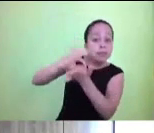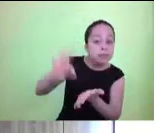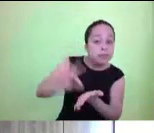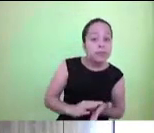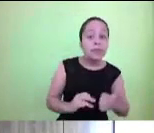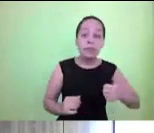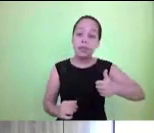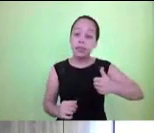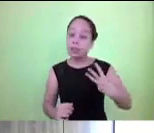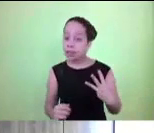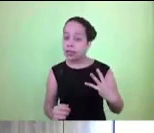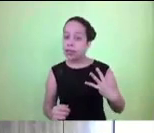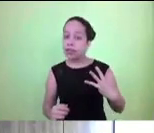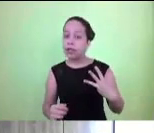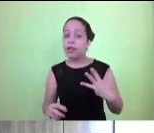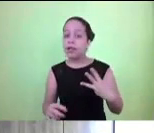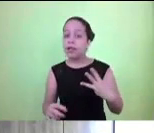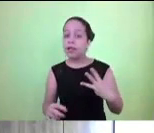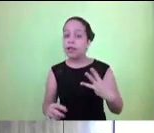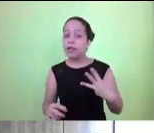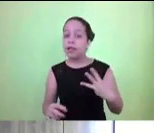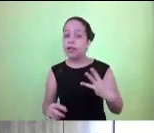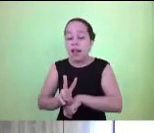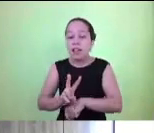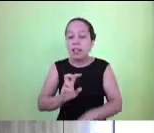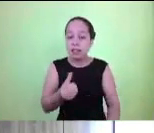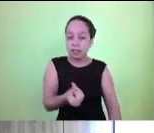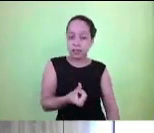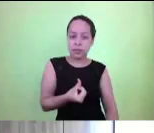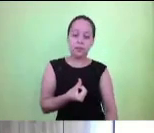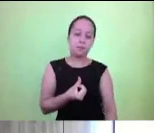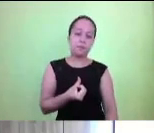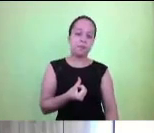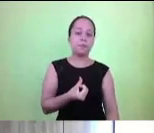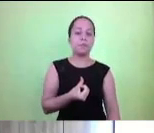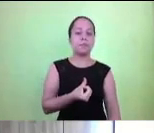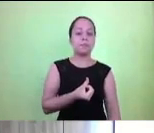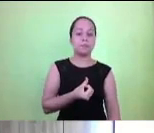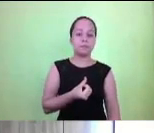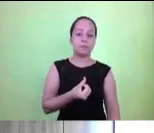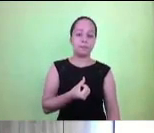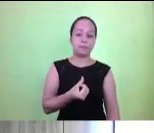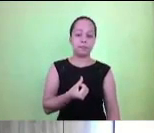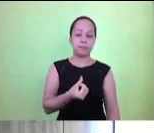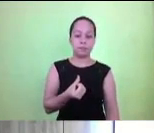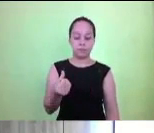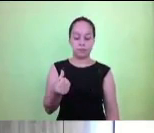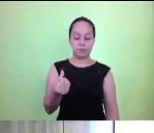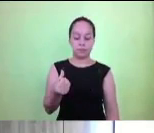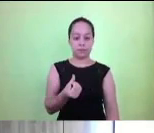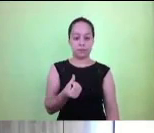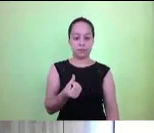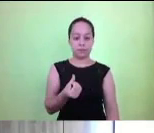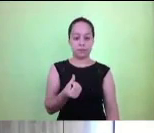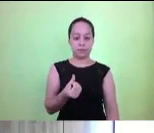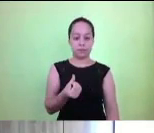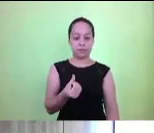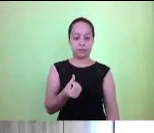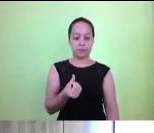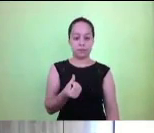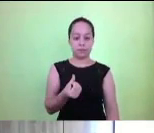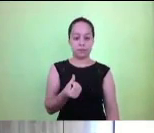Número de vagas, 6. Vamos gerar a